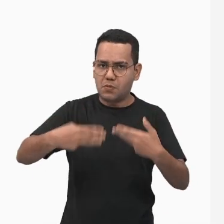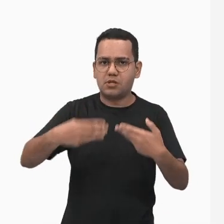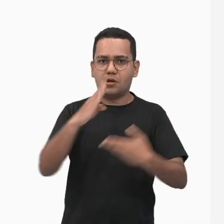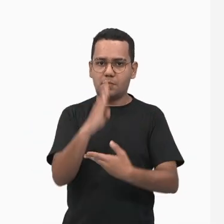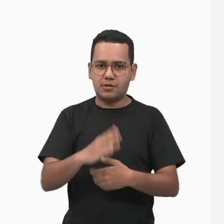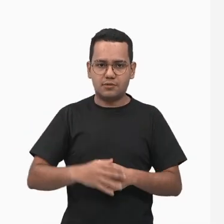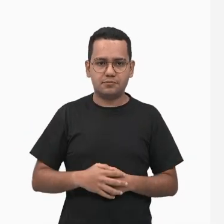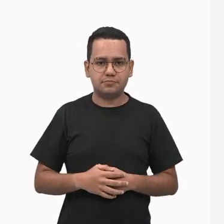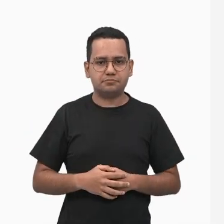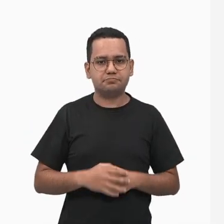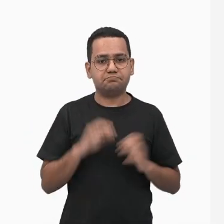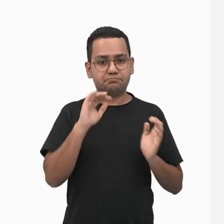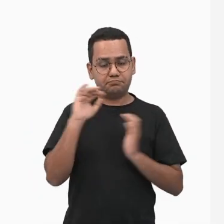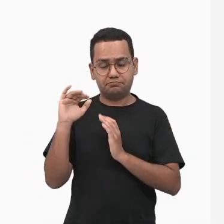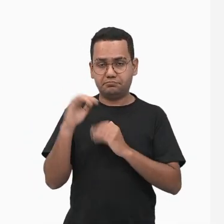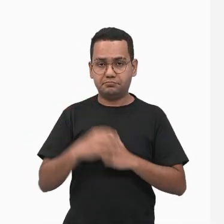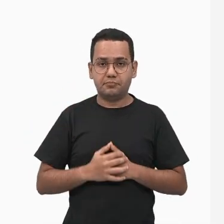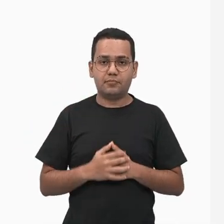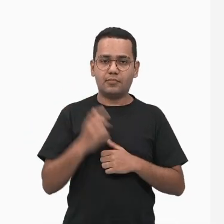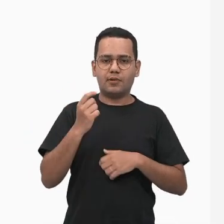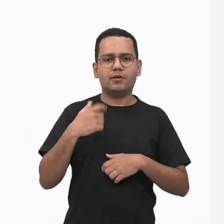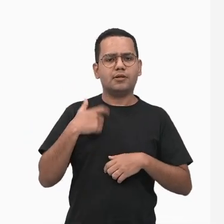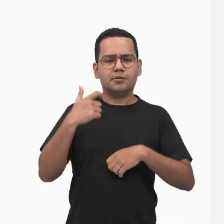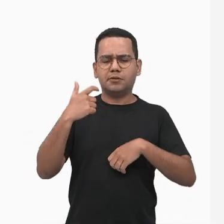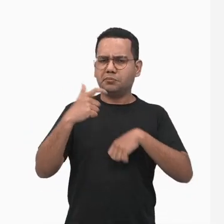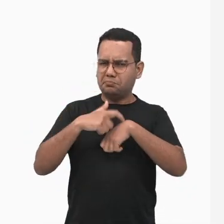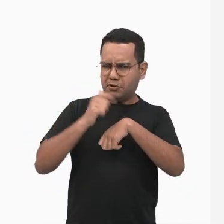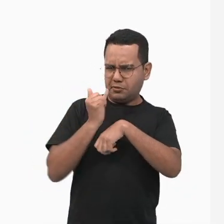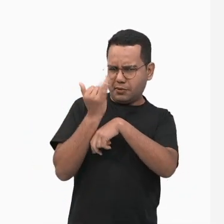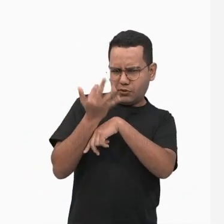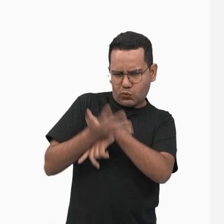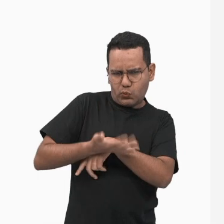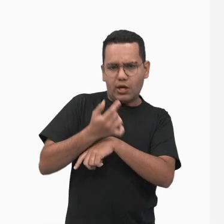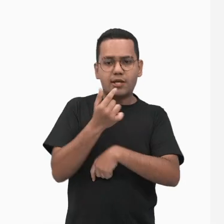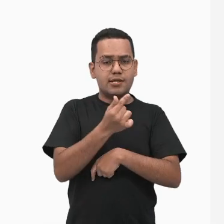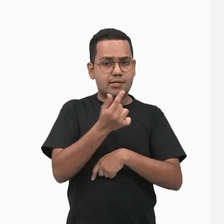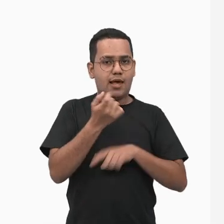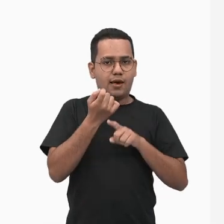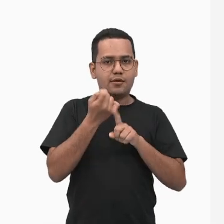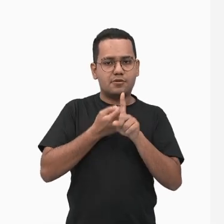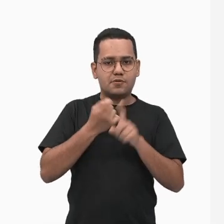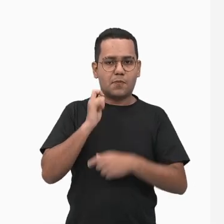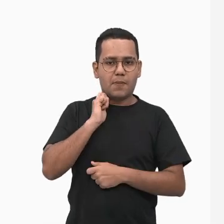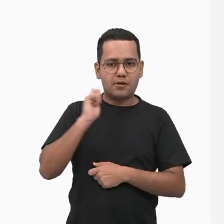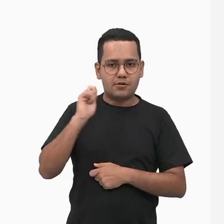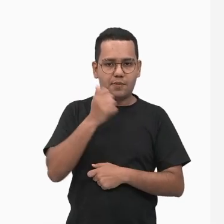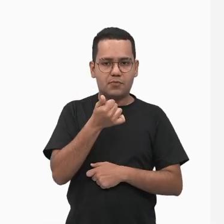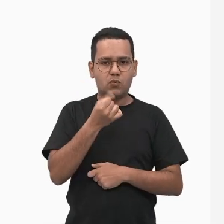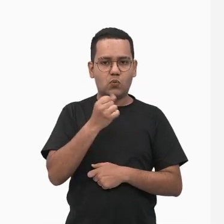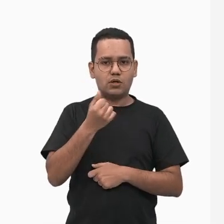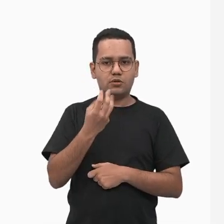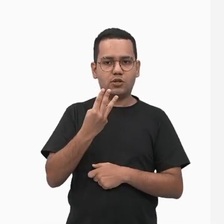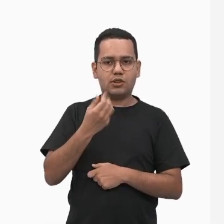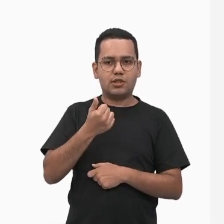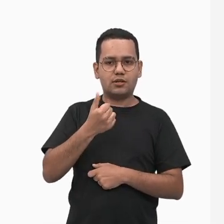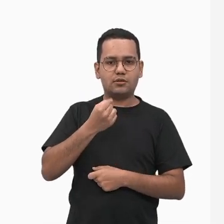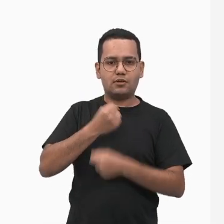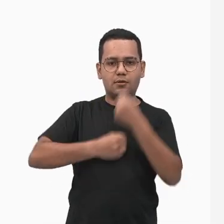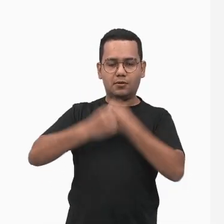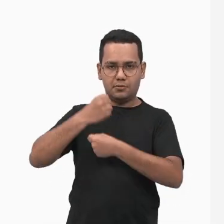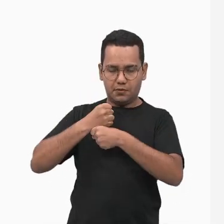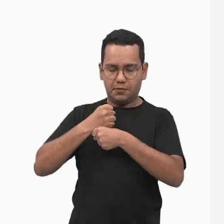Pedro I pede para sair, isto é, vai abdicar do trono em favor de seu filho Pedro de